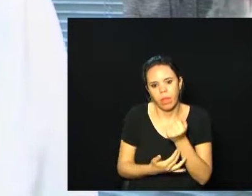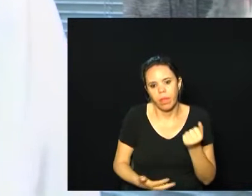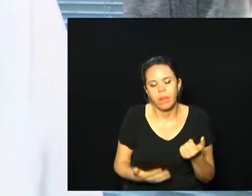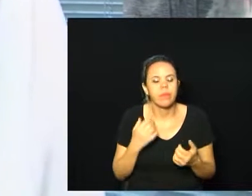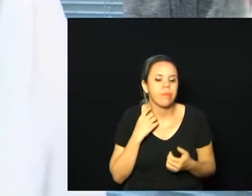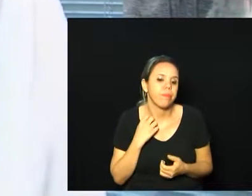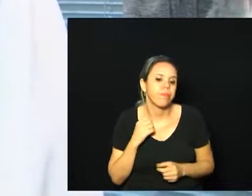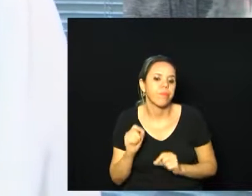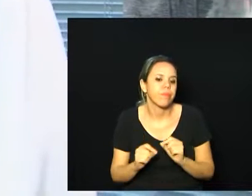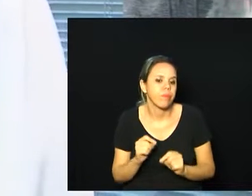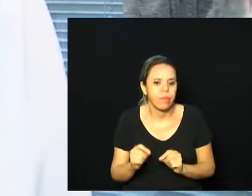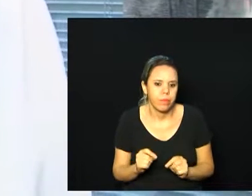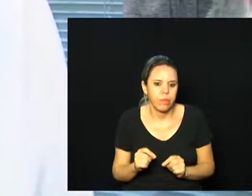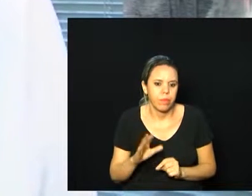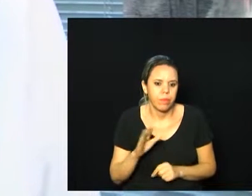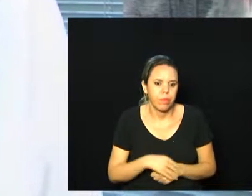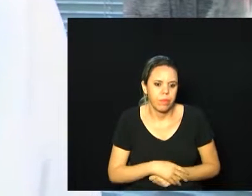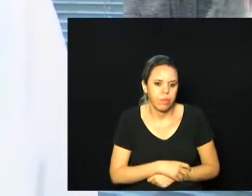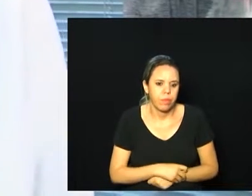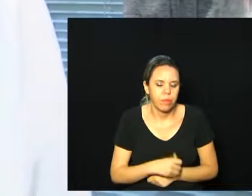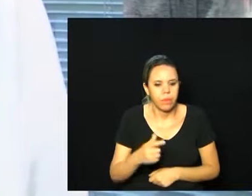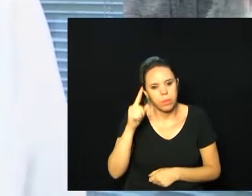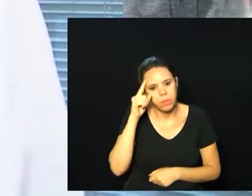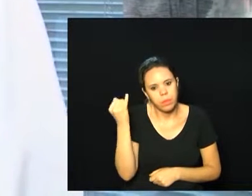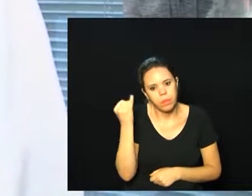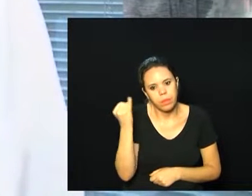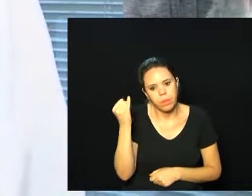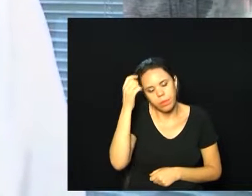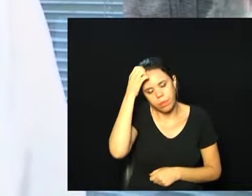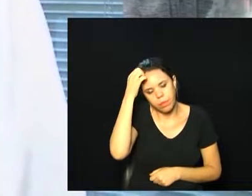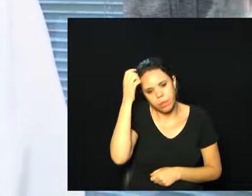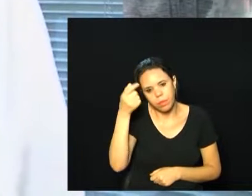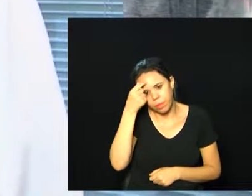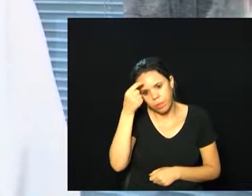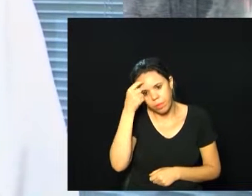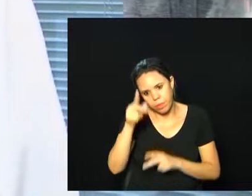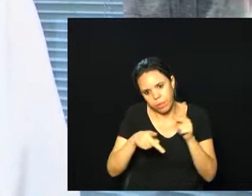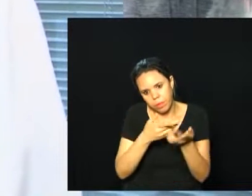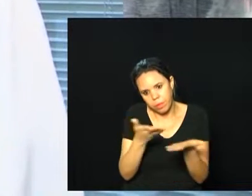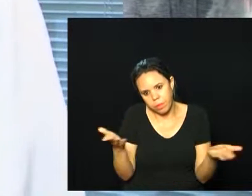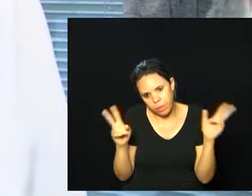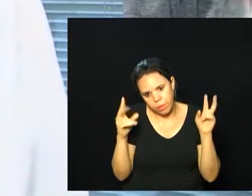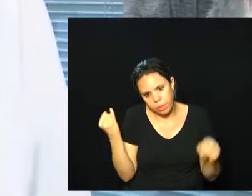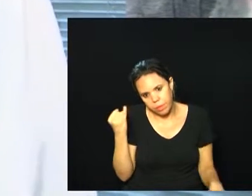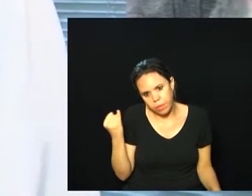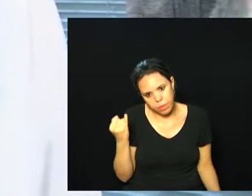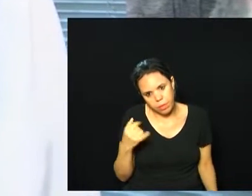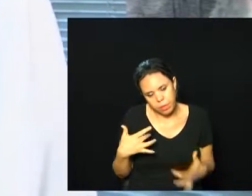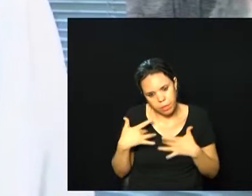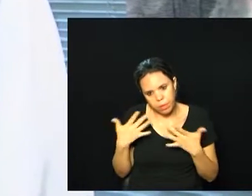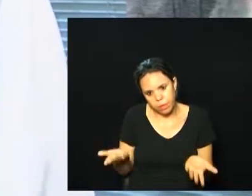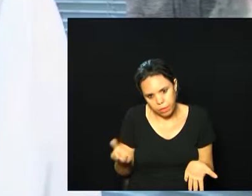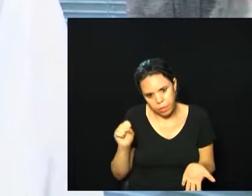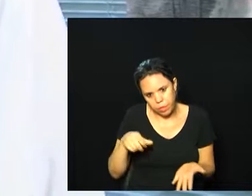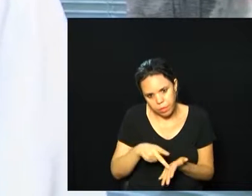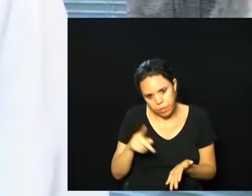Então, quer dizer, mais uma data importante aí para conscientizar as pessoas sobre a importância da doação.